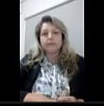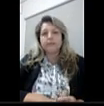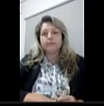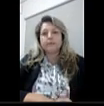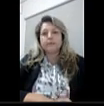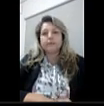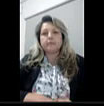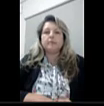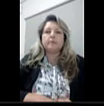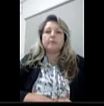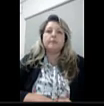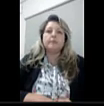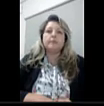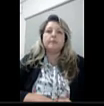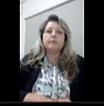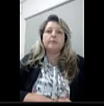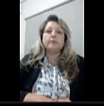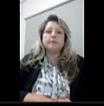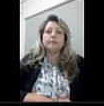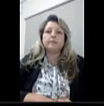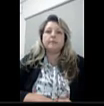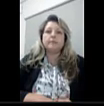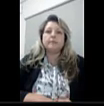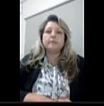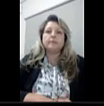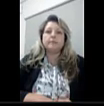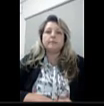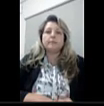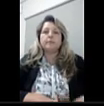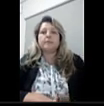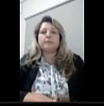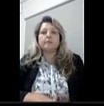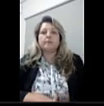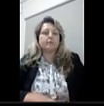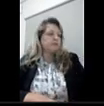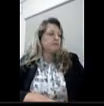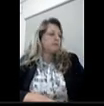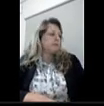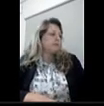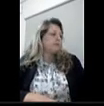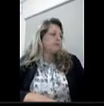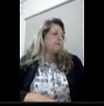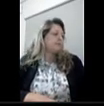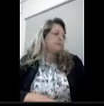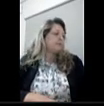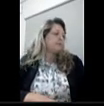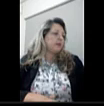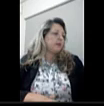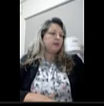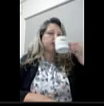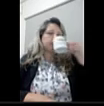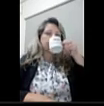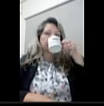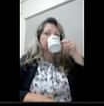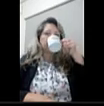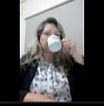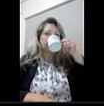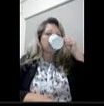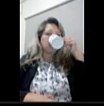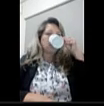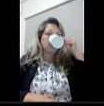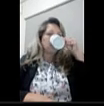e aí ela conseguir se inibir então se ela é o orelha ou o ouvido ela fica mais controlada do que se ela fosse ela mesma na atividade